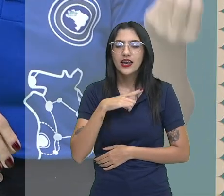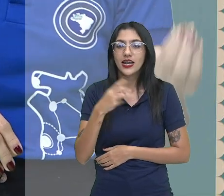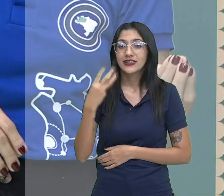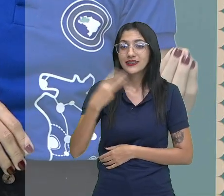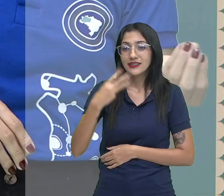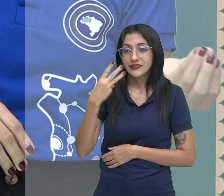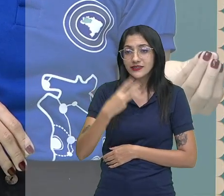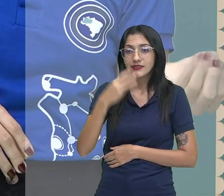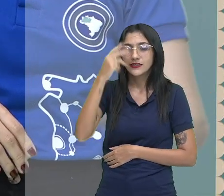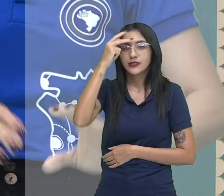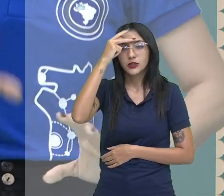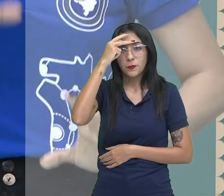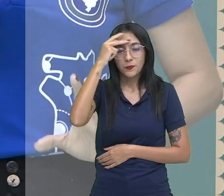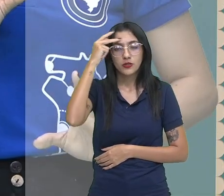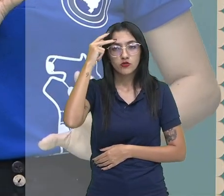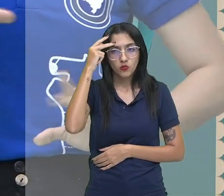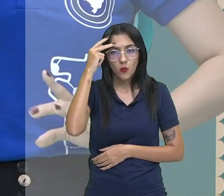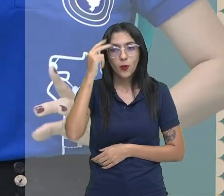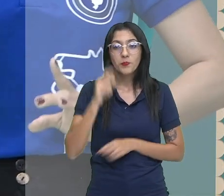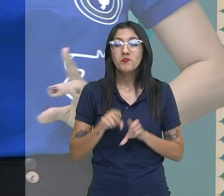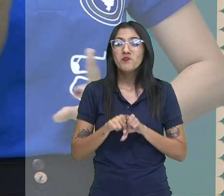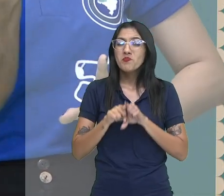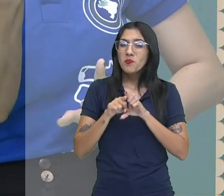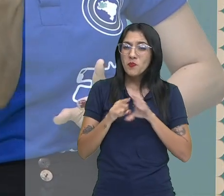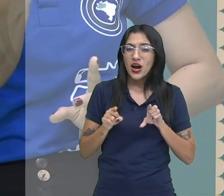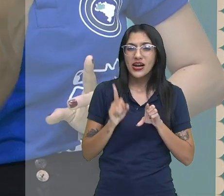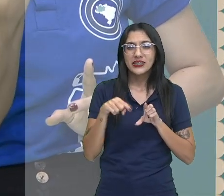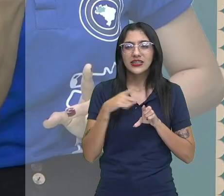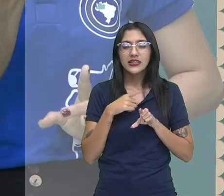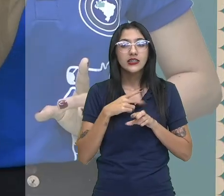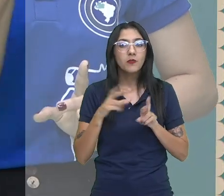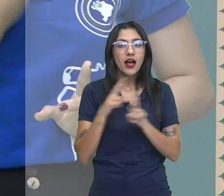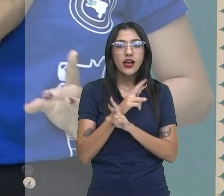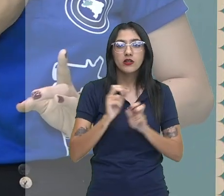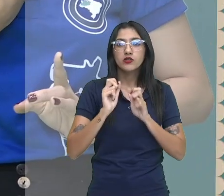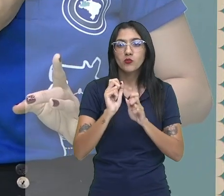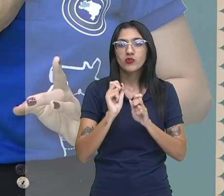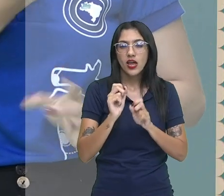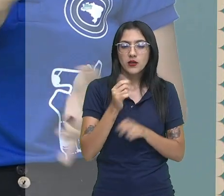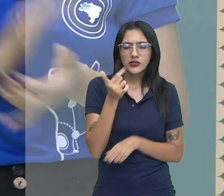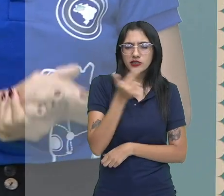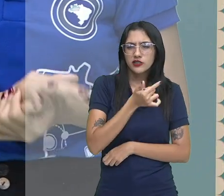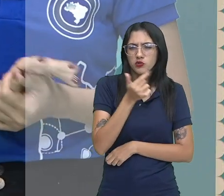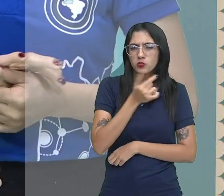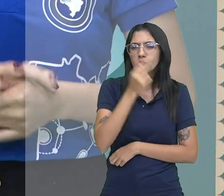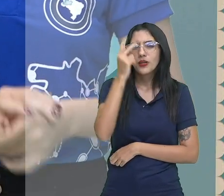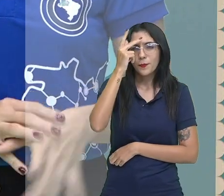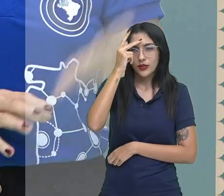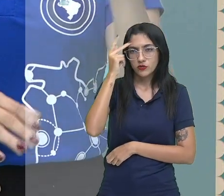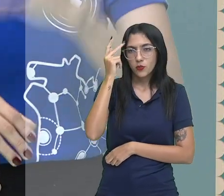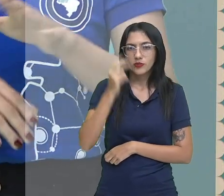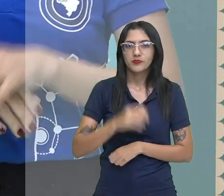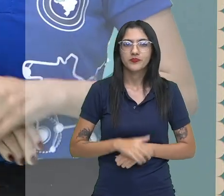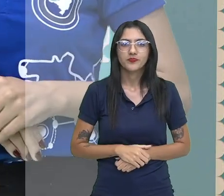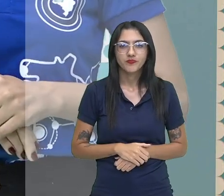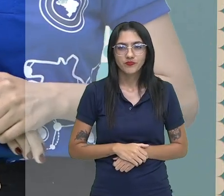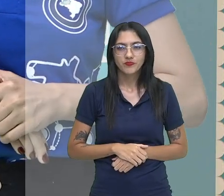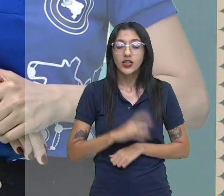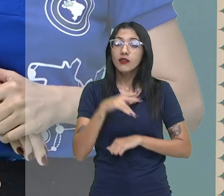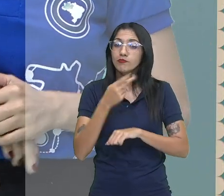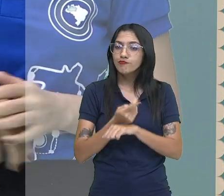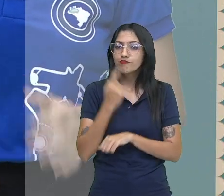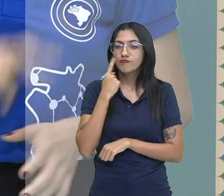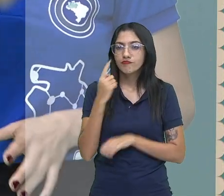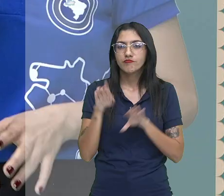terceira pessoa, mas faz referência à segunda pessoa, tá bom? E depois nós vimos o conceito